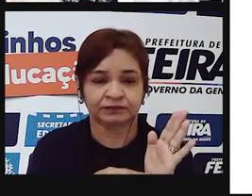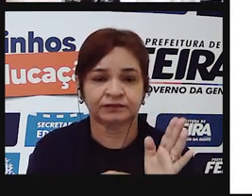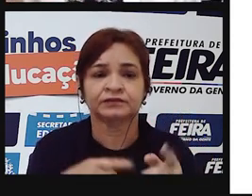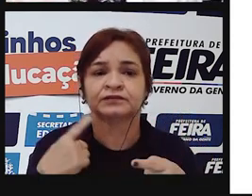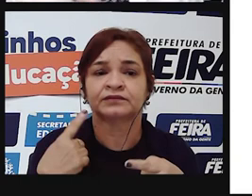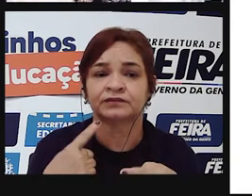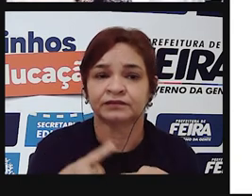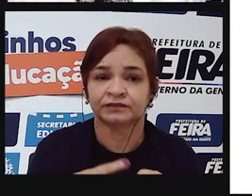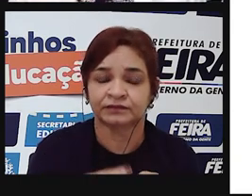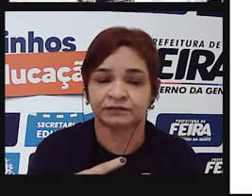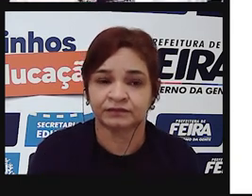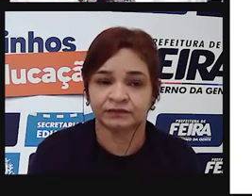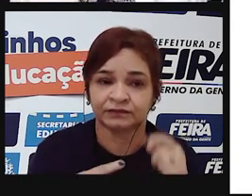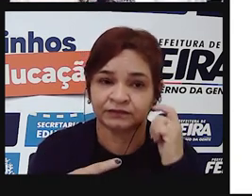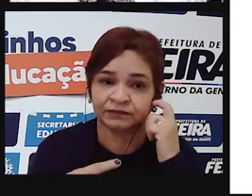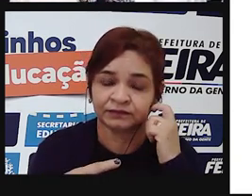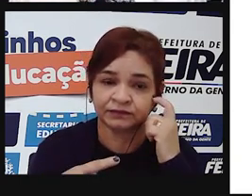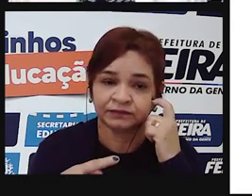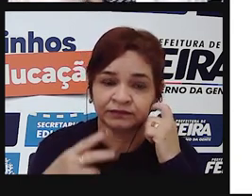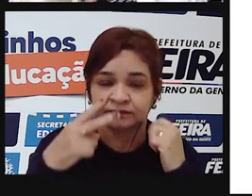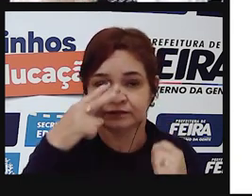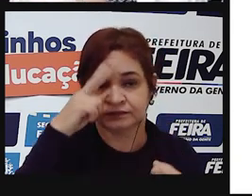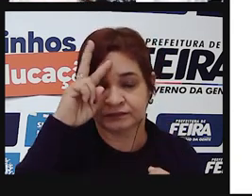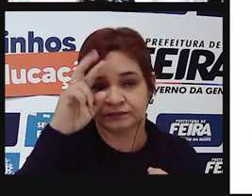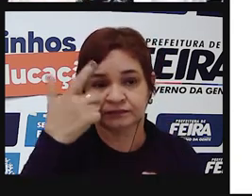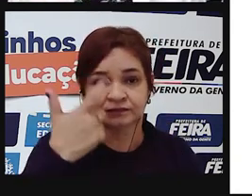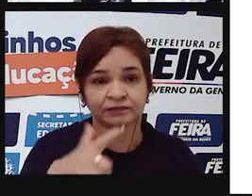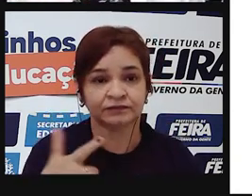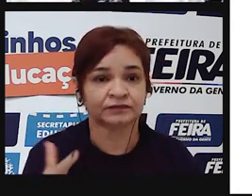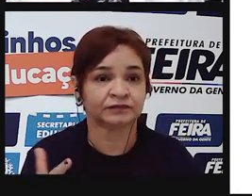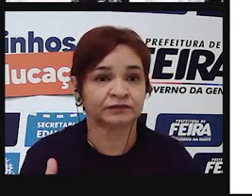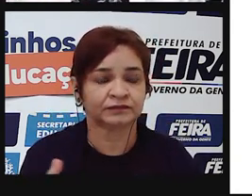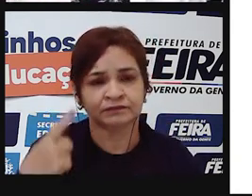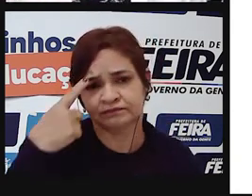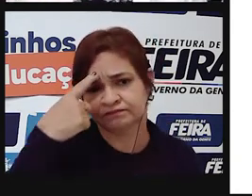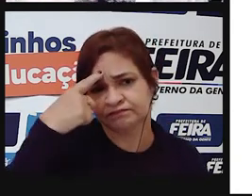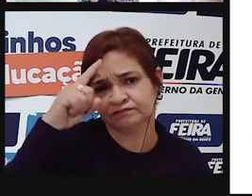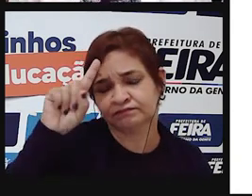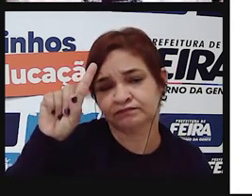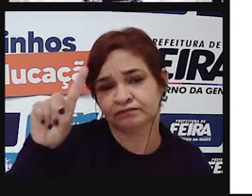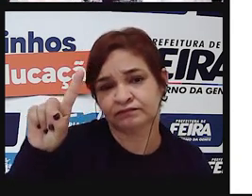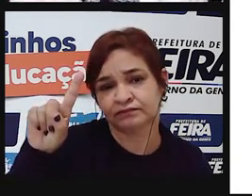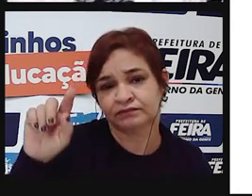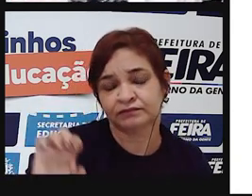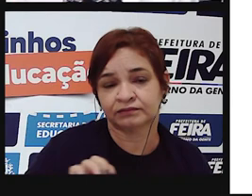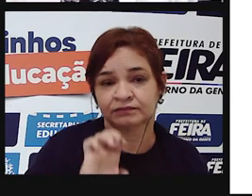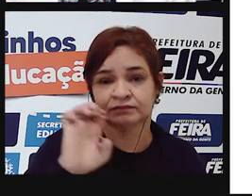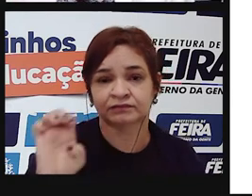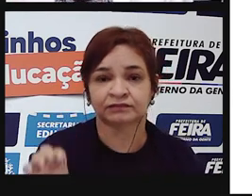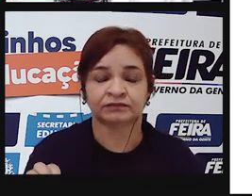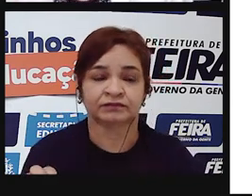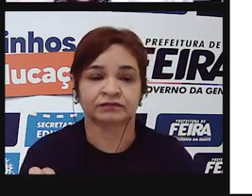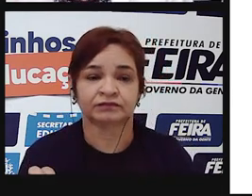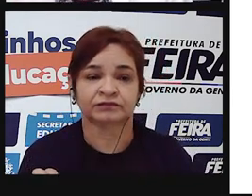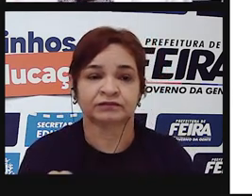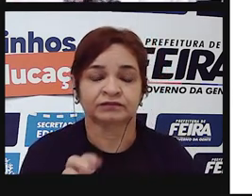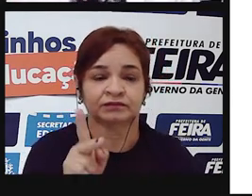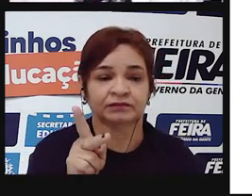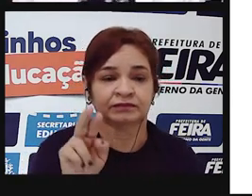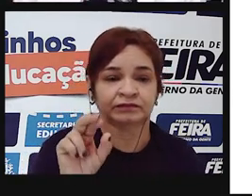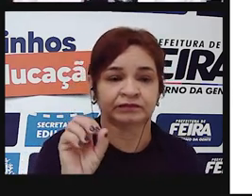porque nesse período da história não existia a ideia de estado, e sim de